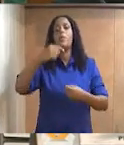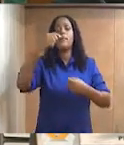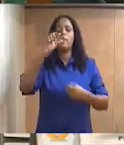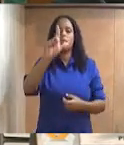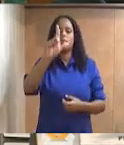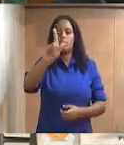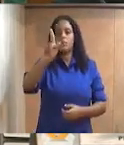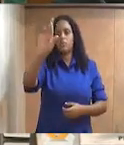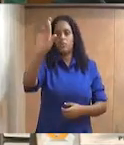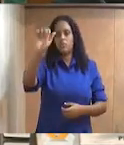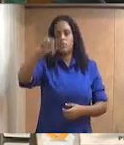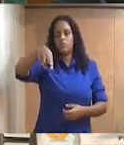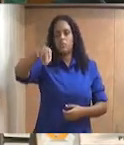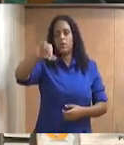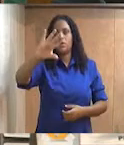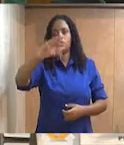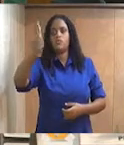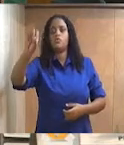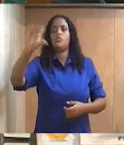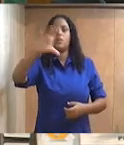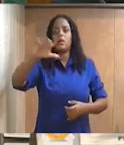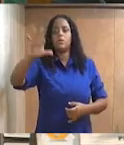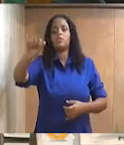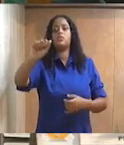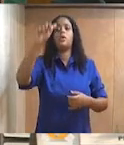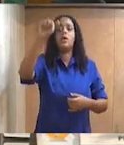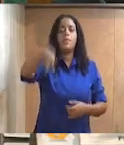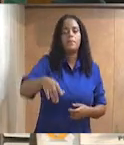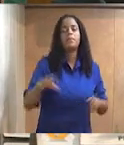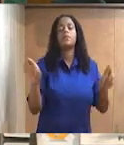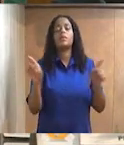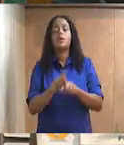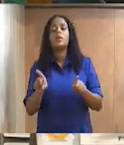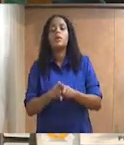primeiro distrito do nosso município. Indicação número